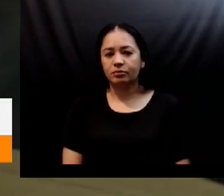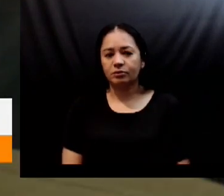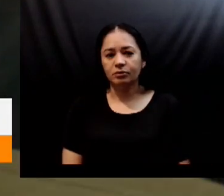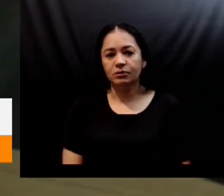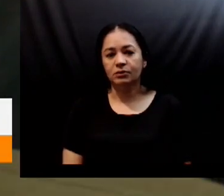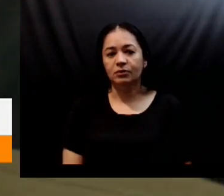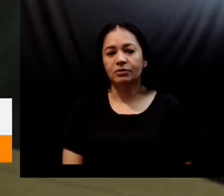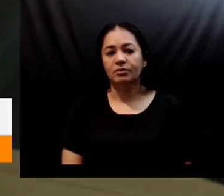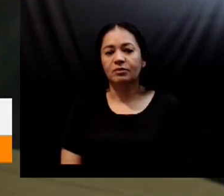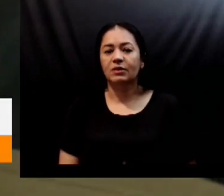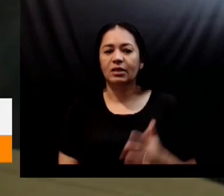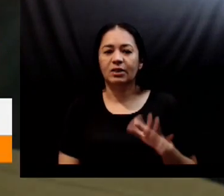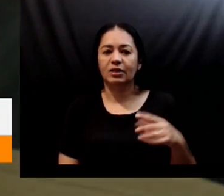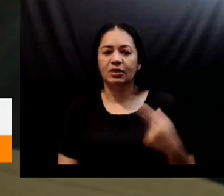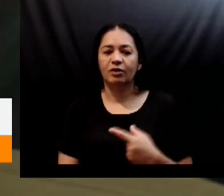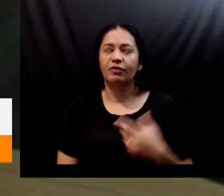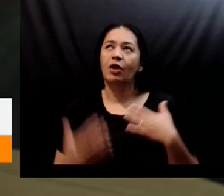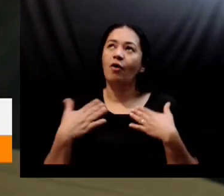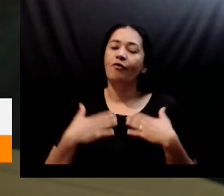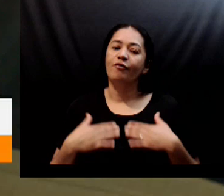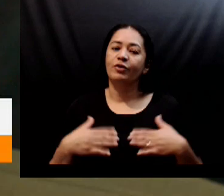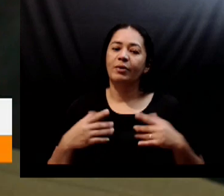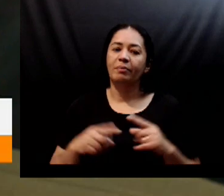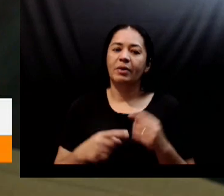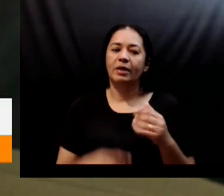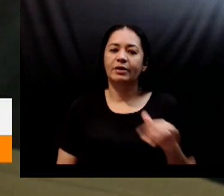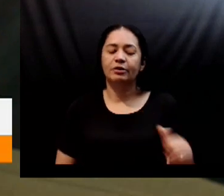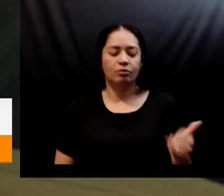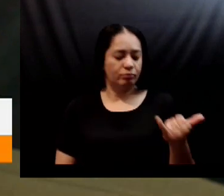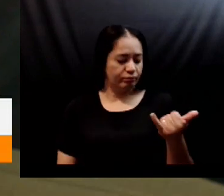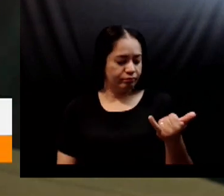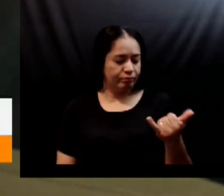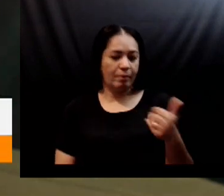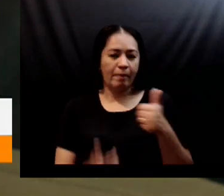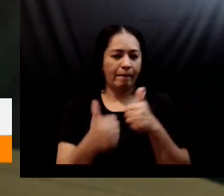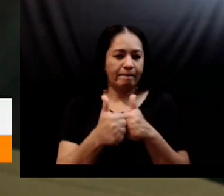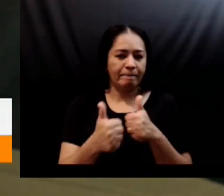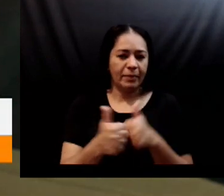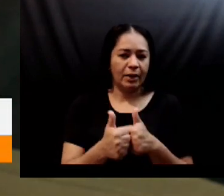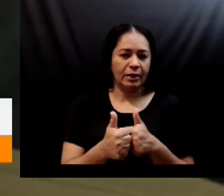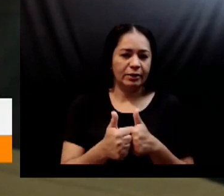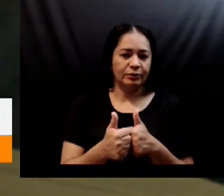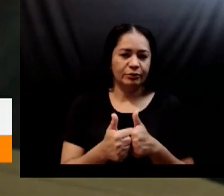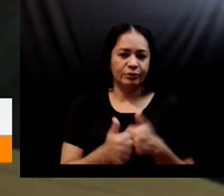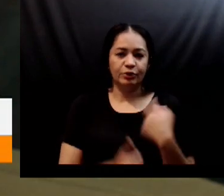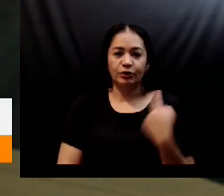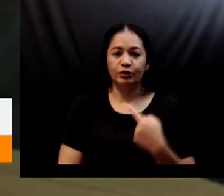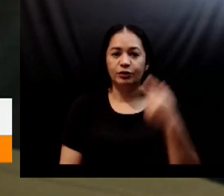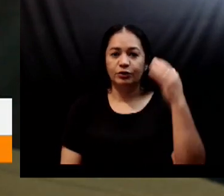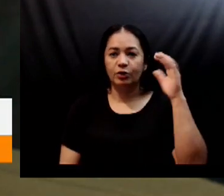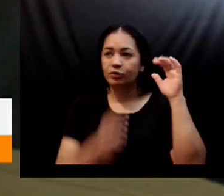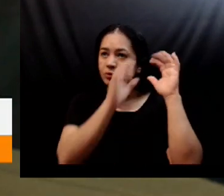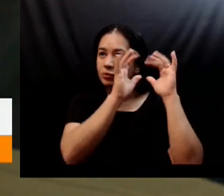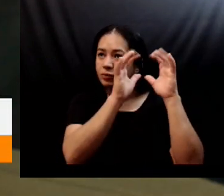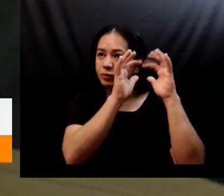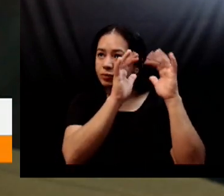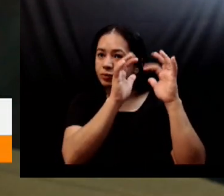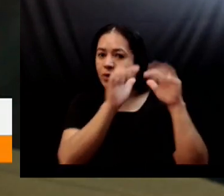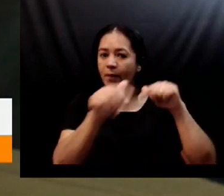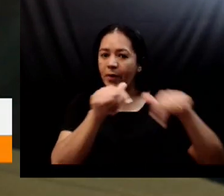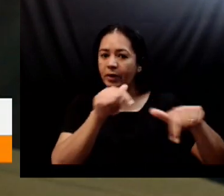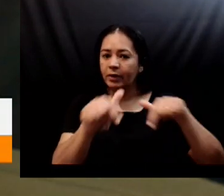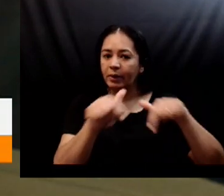"Vou descansar", mas aí o celular está do lado, e o nosso cérebro está trabalhando e às vezes